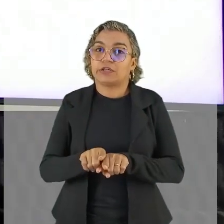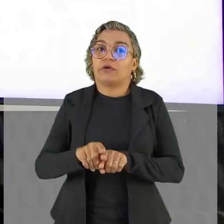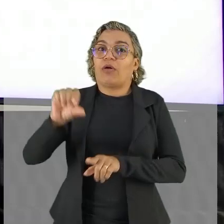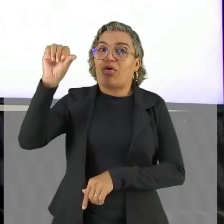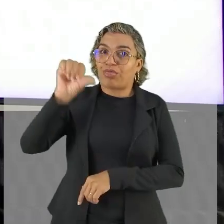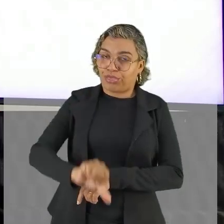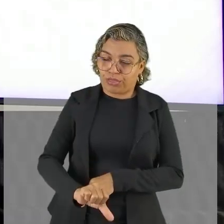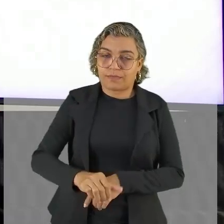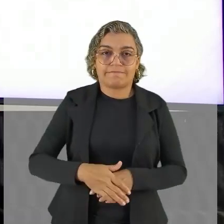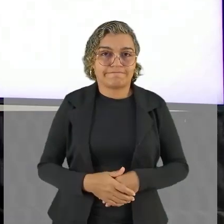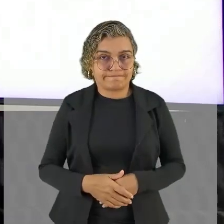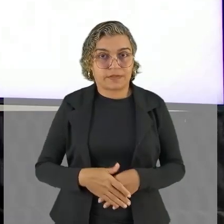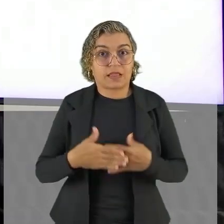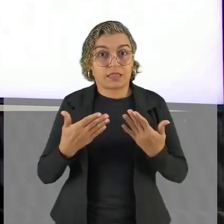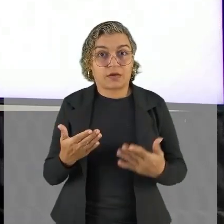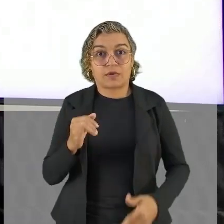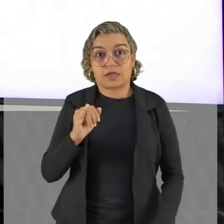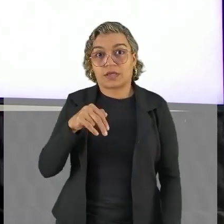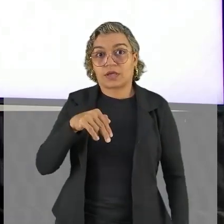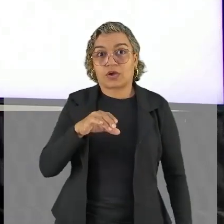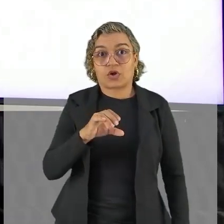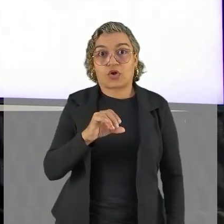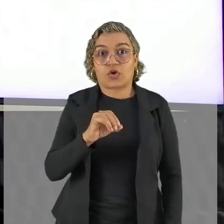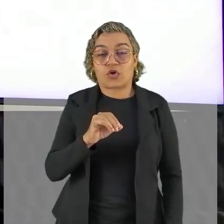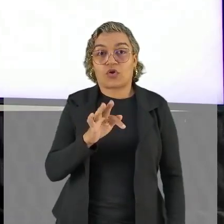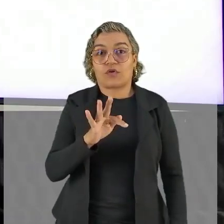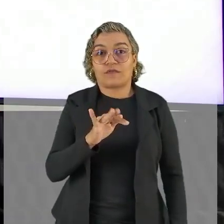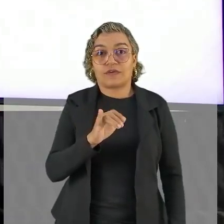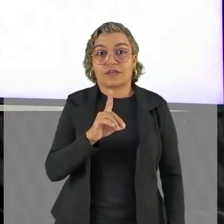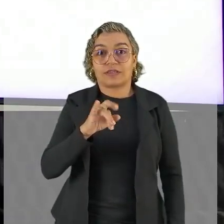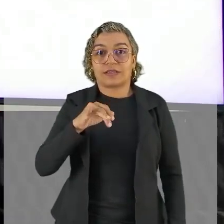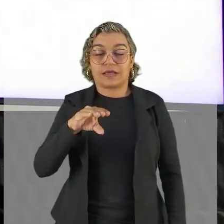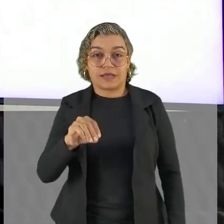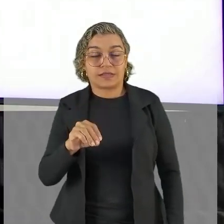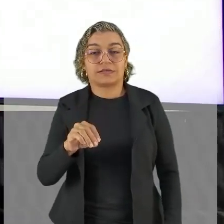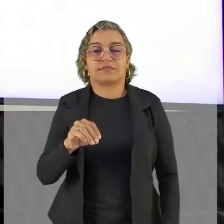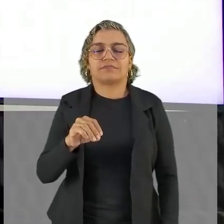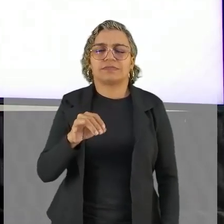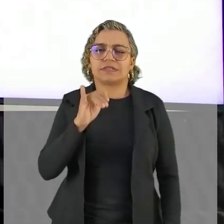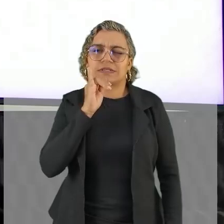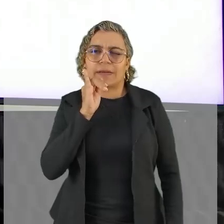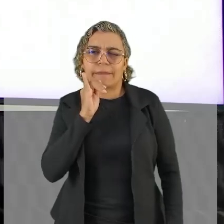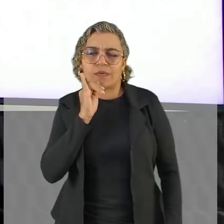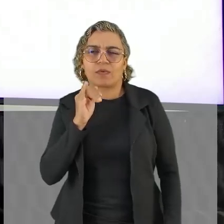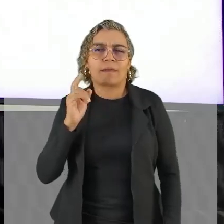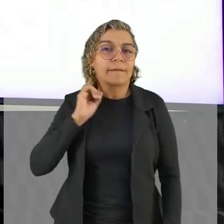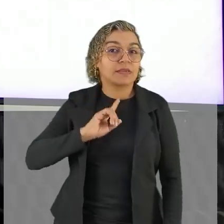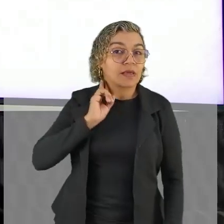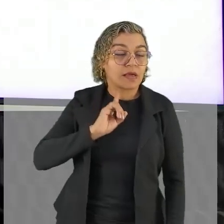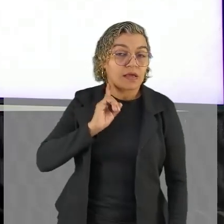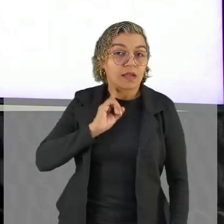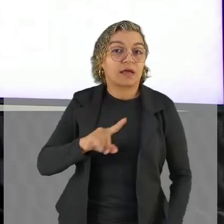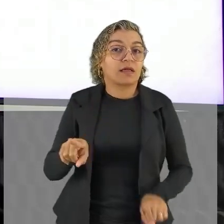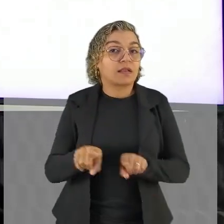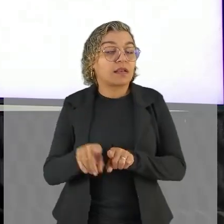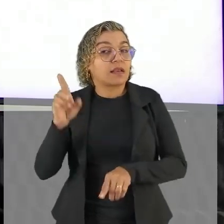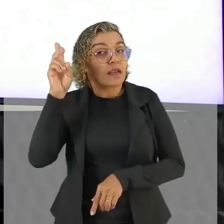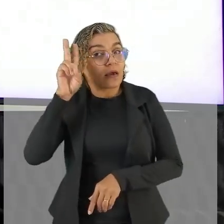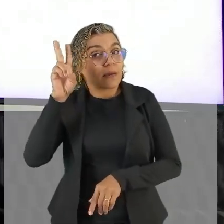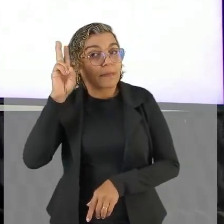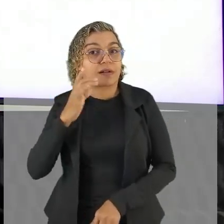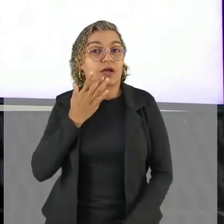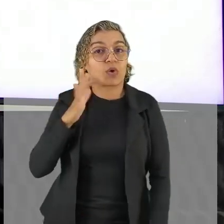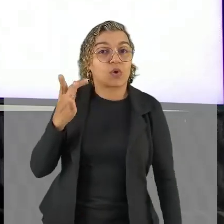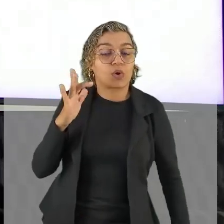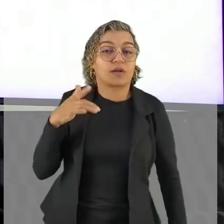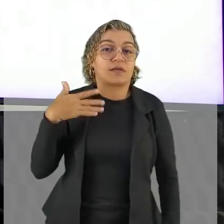A Inconfidência Mineira, Minas Gerais, aí você lembra de ouro, né? Ouro preto. Aqui, o trecho